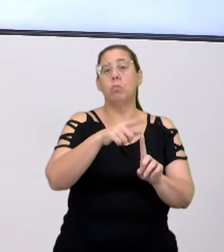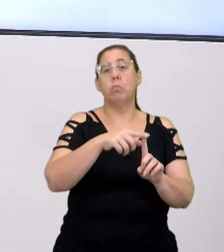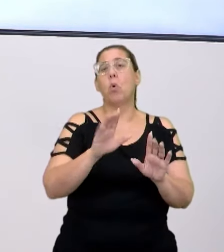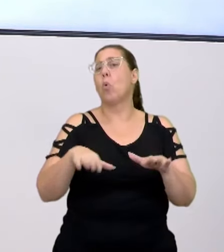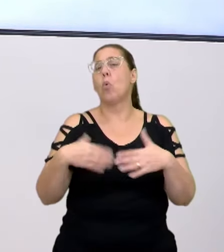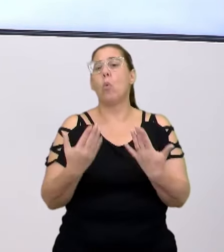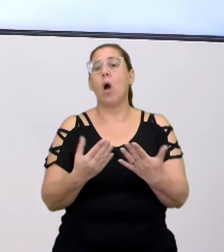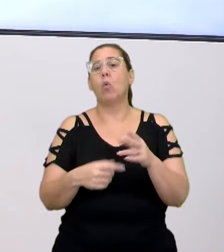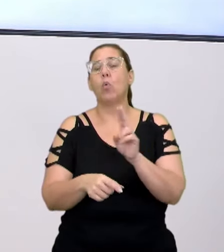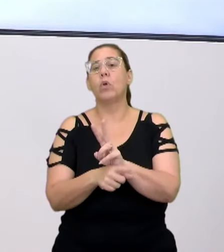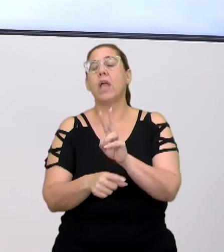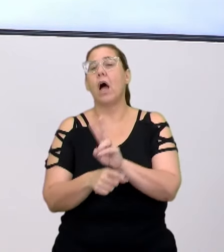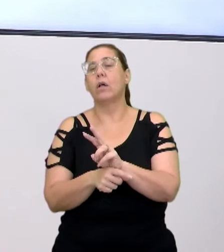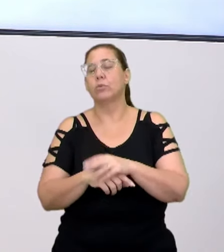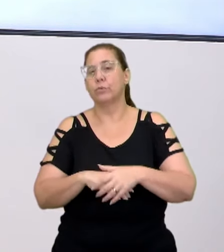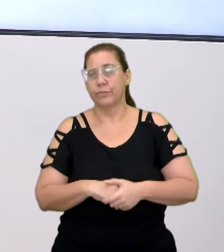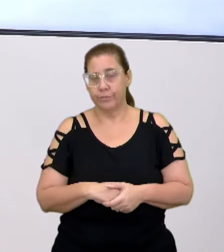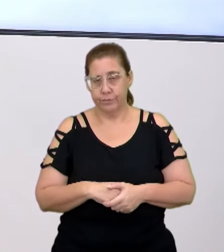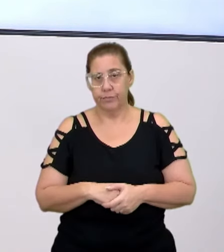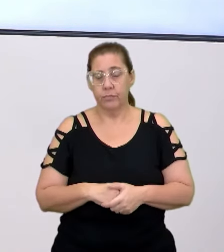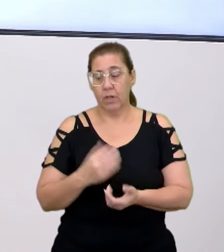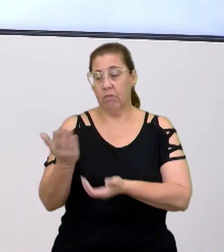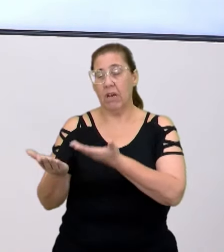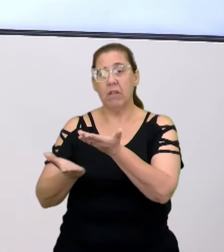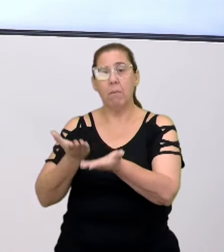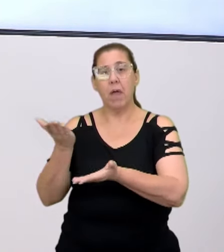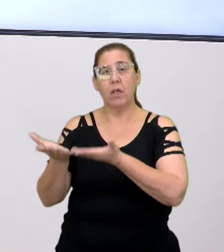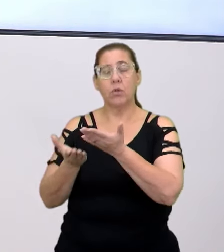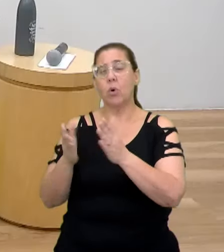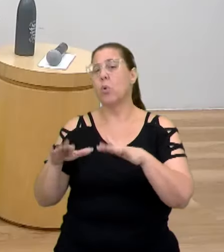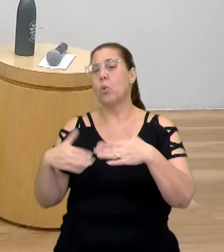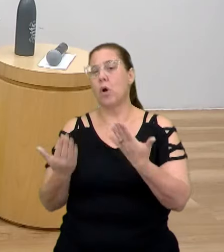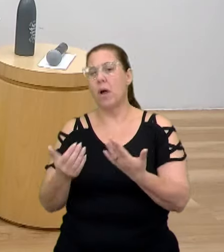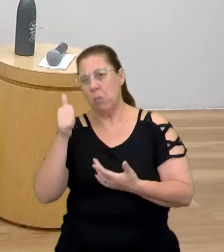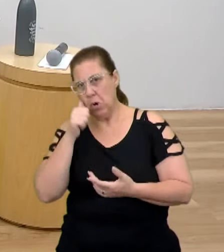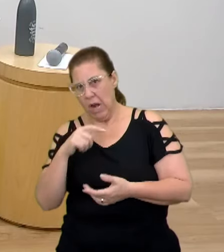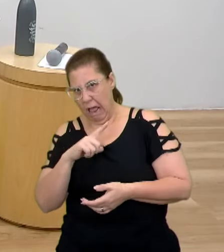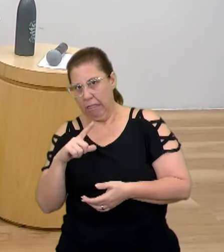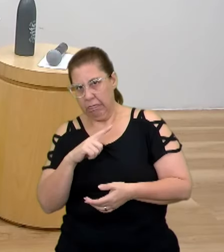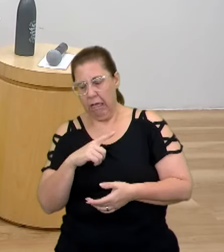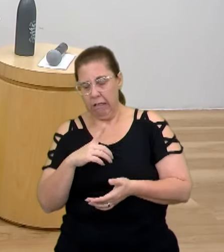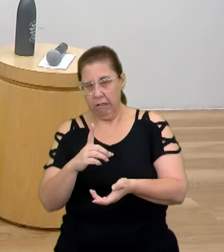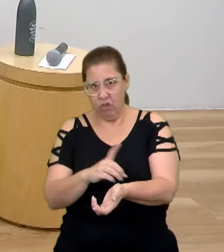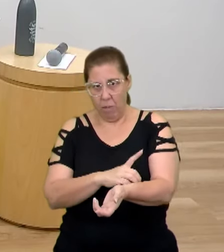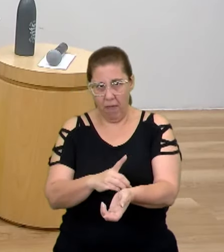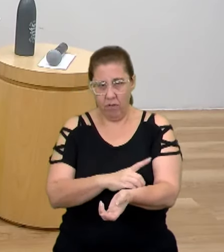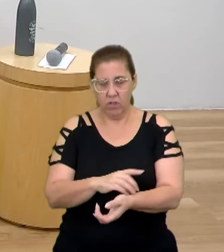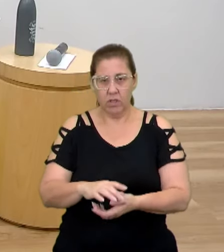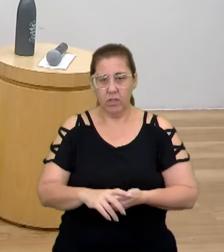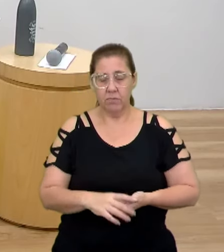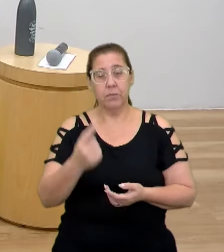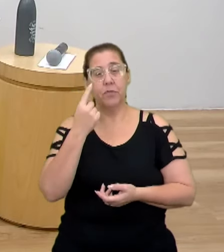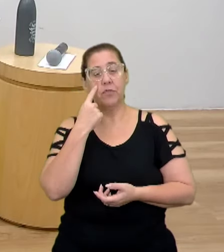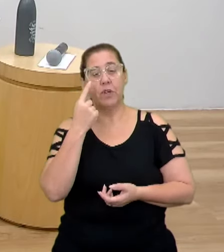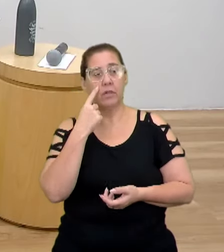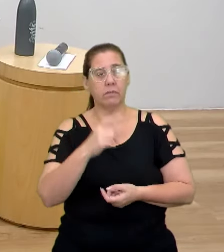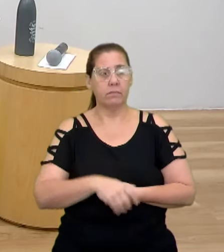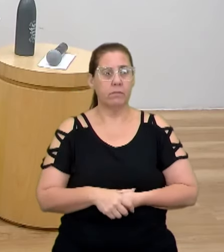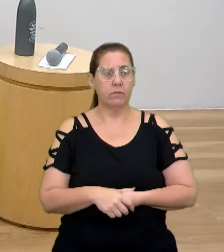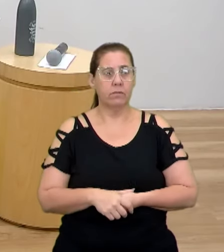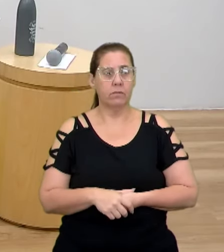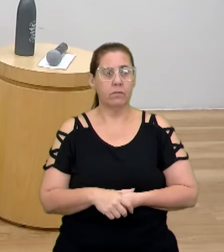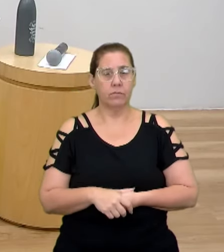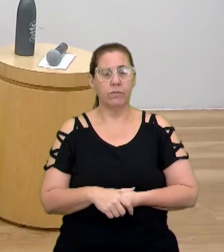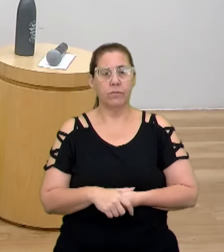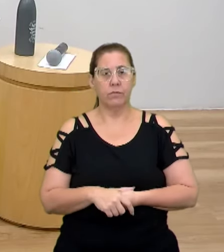tratamentos, tipos e tratamentos. Então, será que essa mulher tem diabetes? Será? Será? Vamos ver, né? Então roda aí a